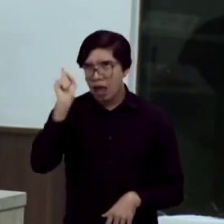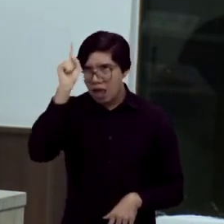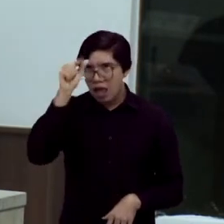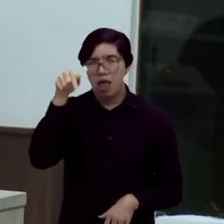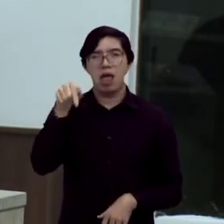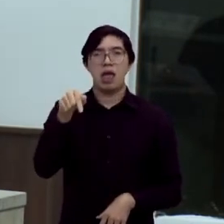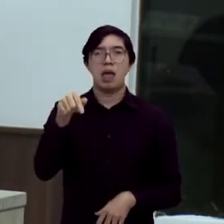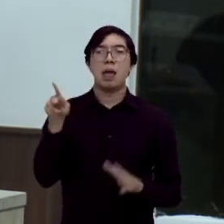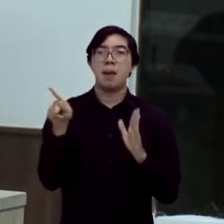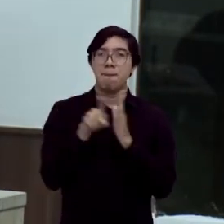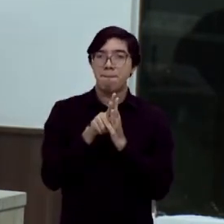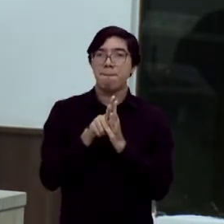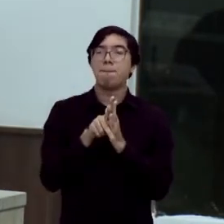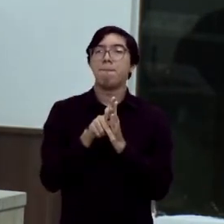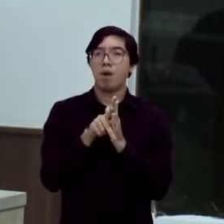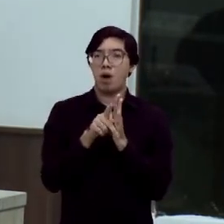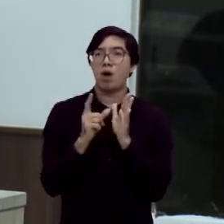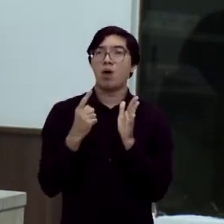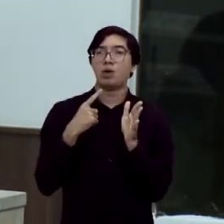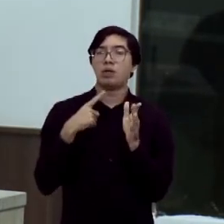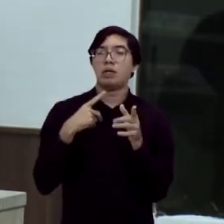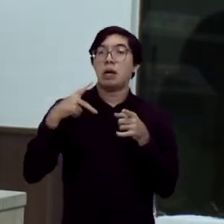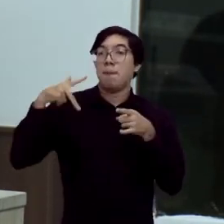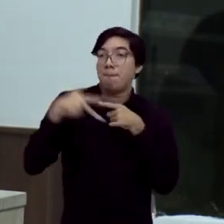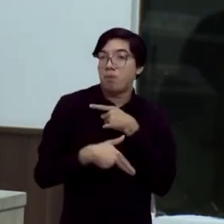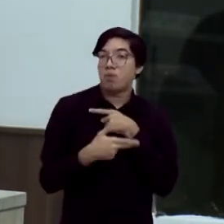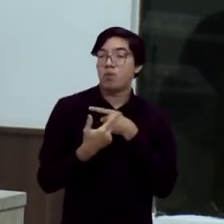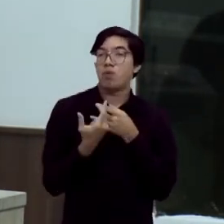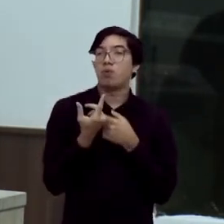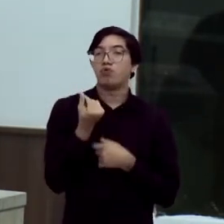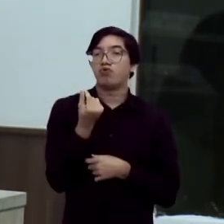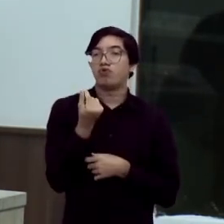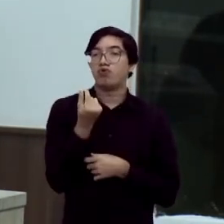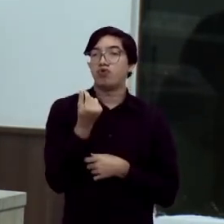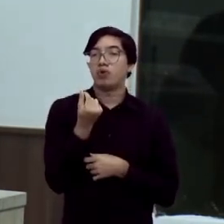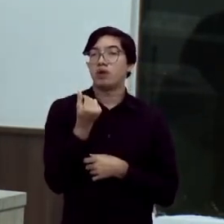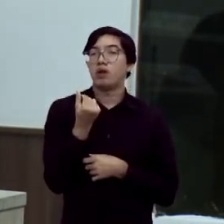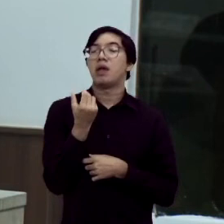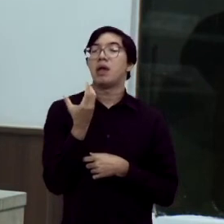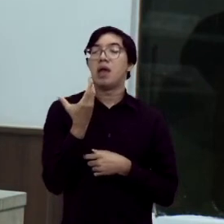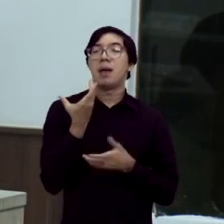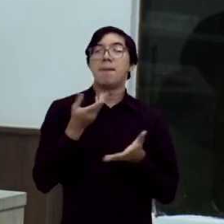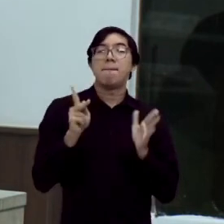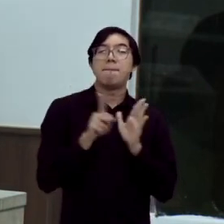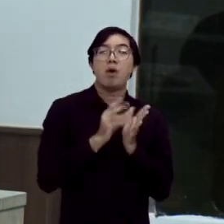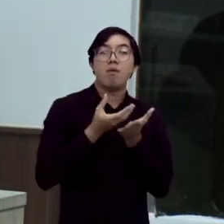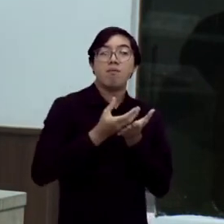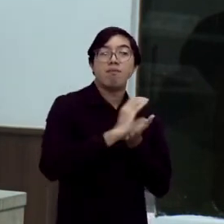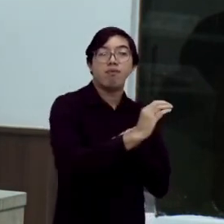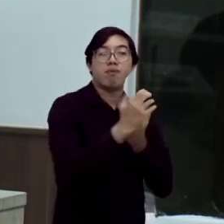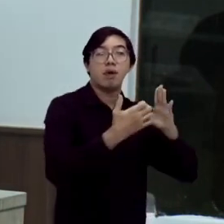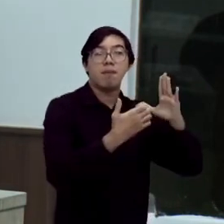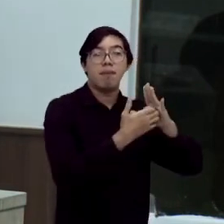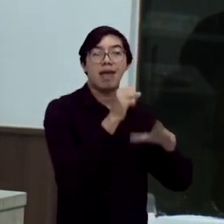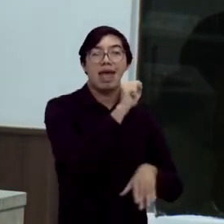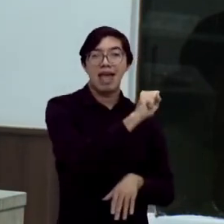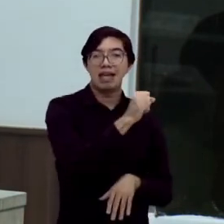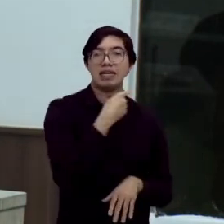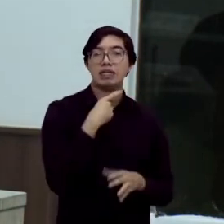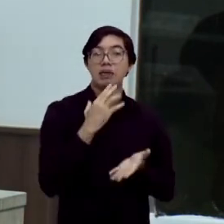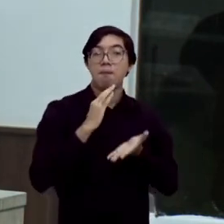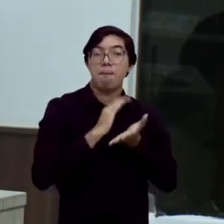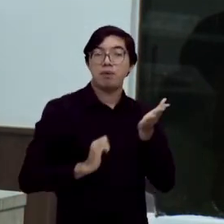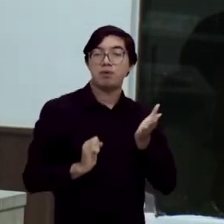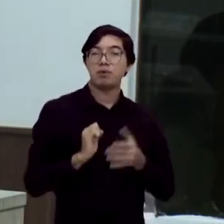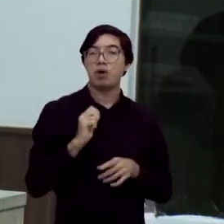não a esse corte de orçamento do Sistema S, porque você não vai comprometer só o que já